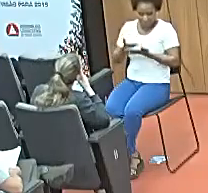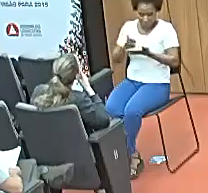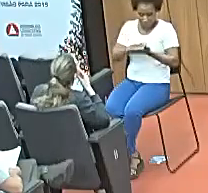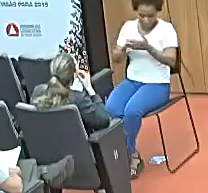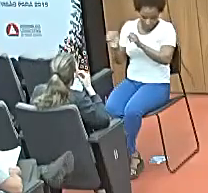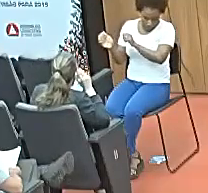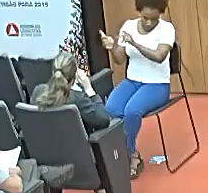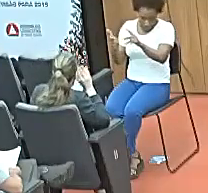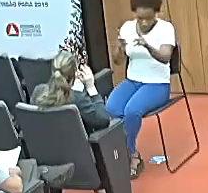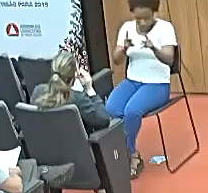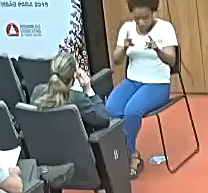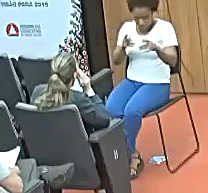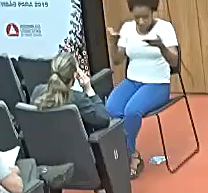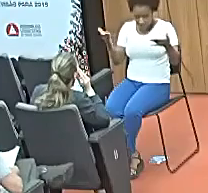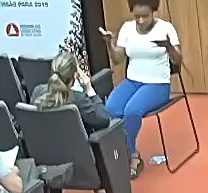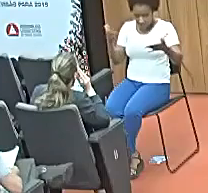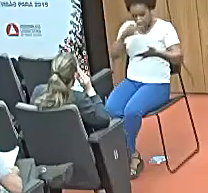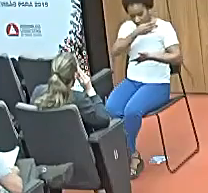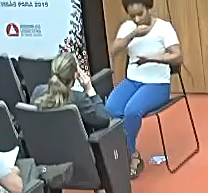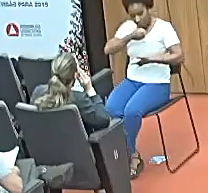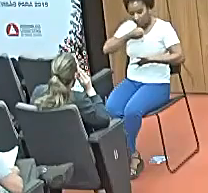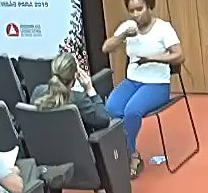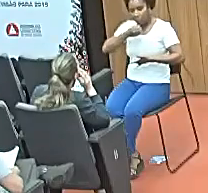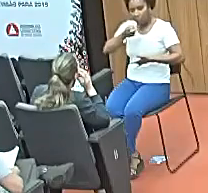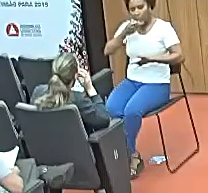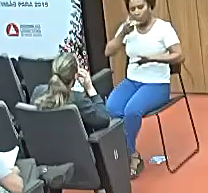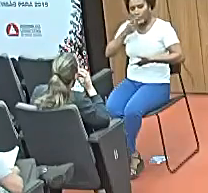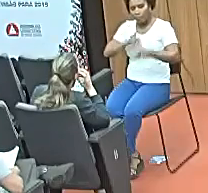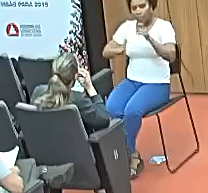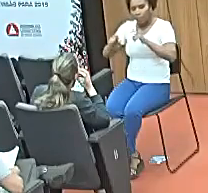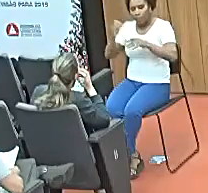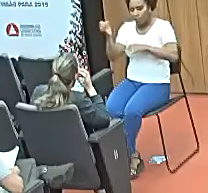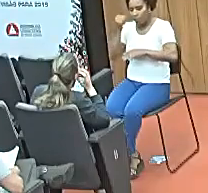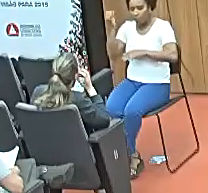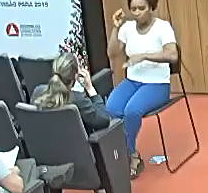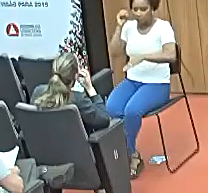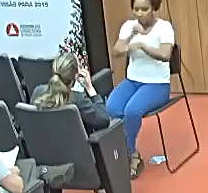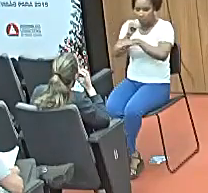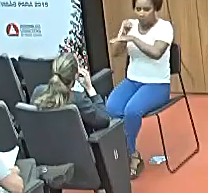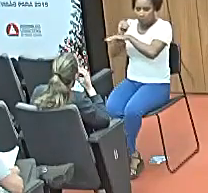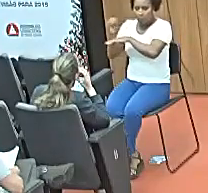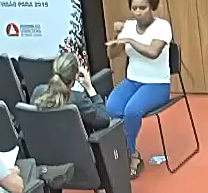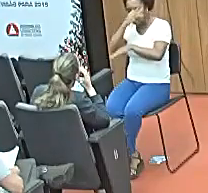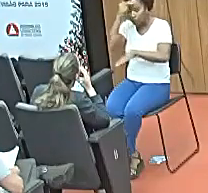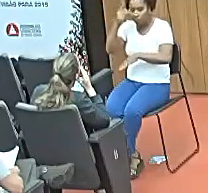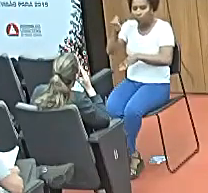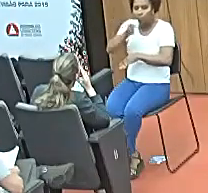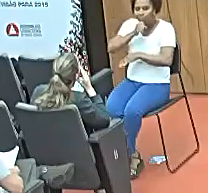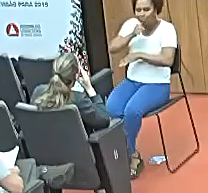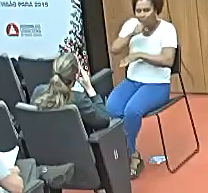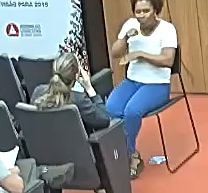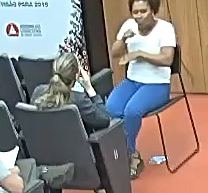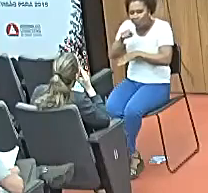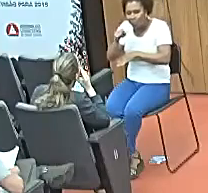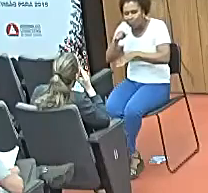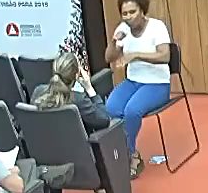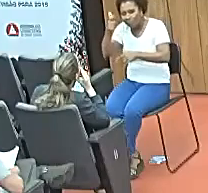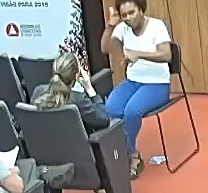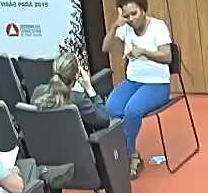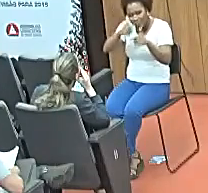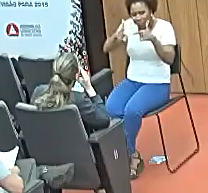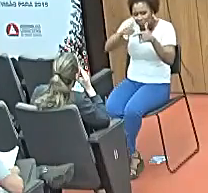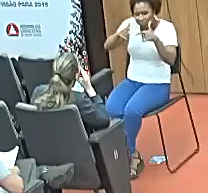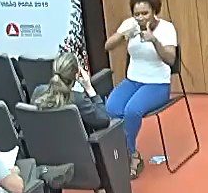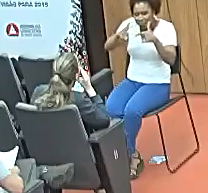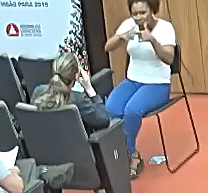sociedade nossos membros familiares os nossos amigos nos conhecidos e os idosos muitas vezes que sofrem dessas dependências